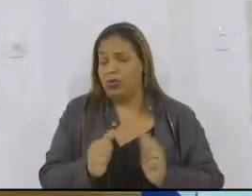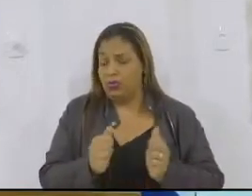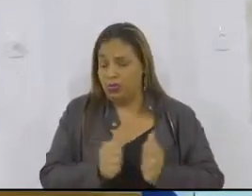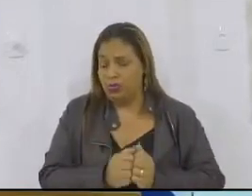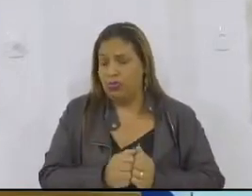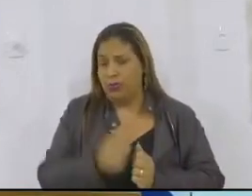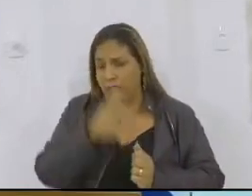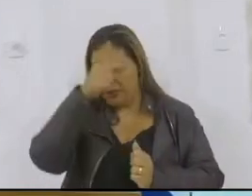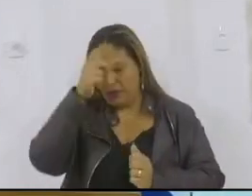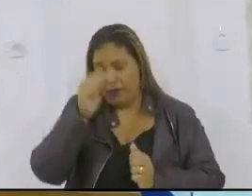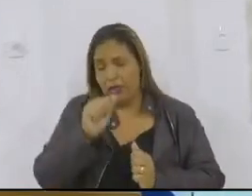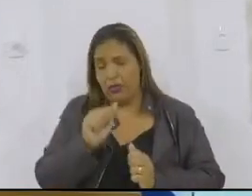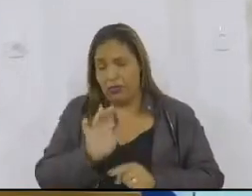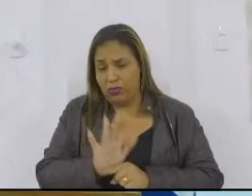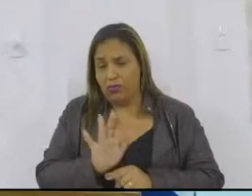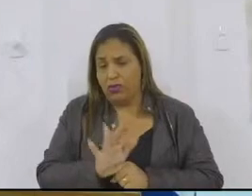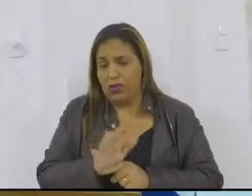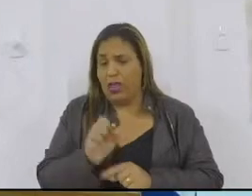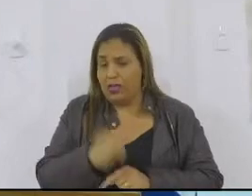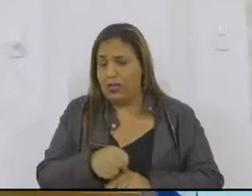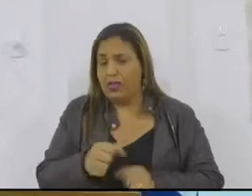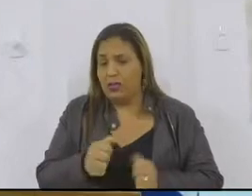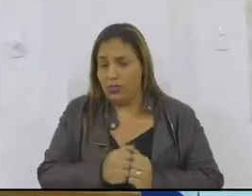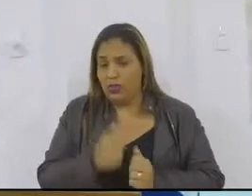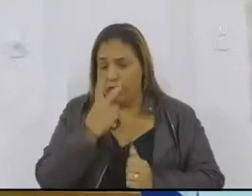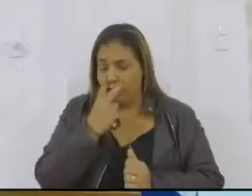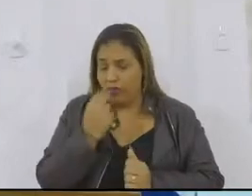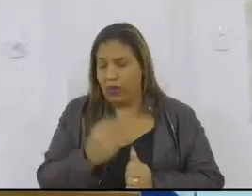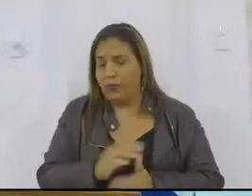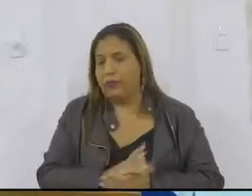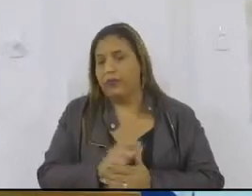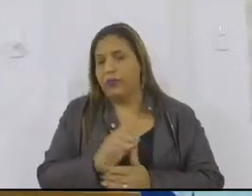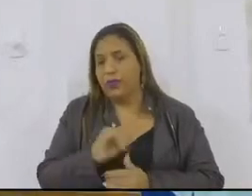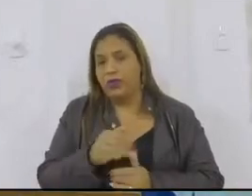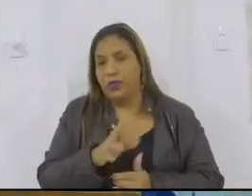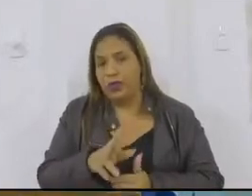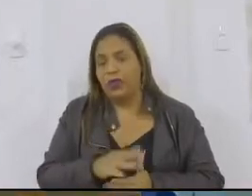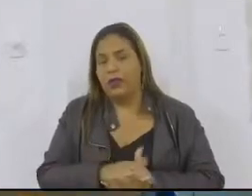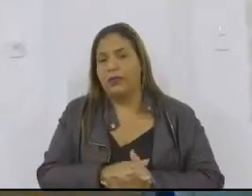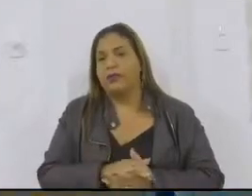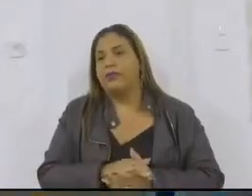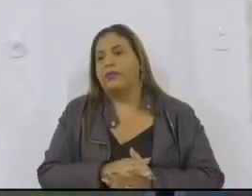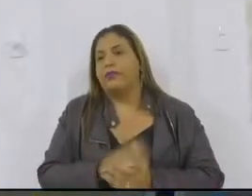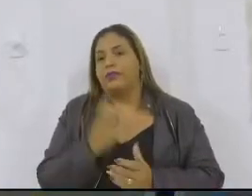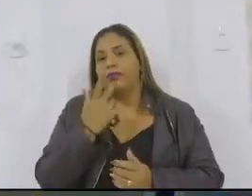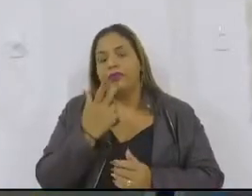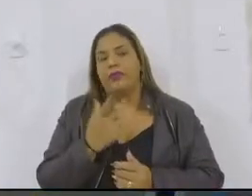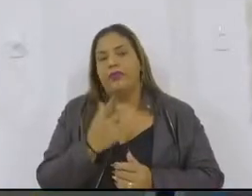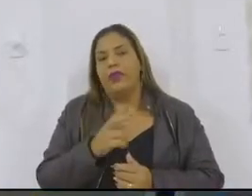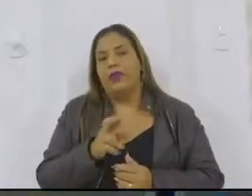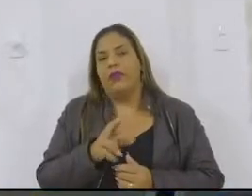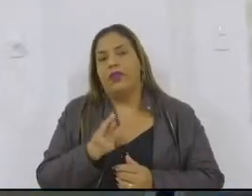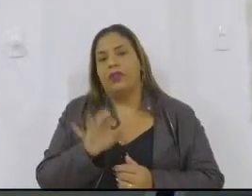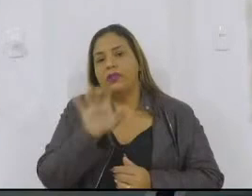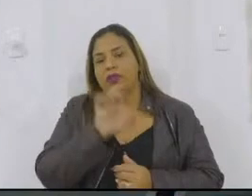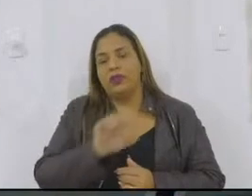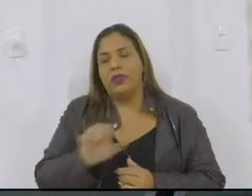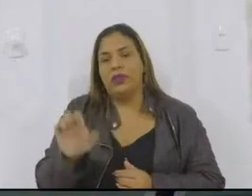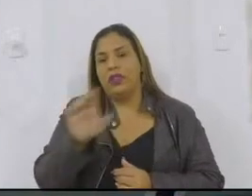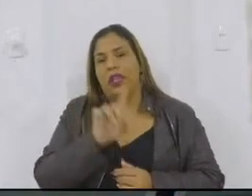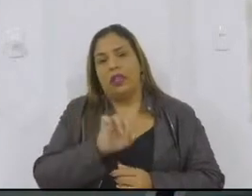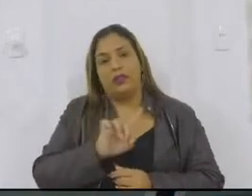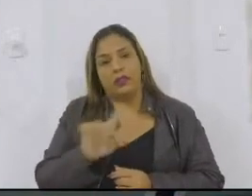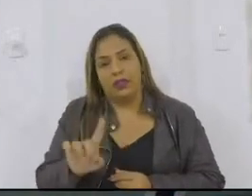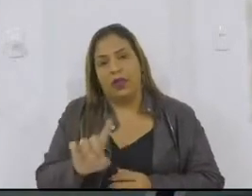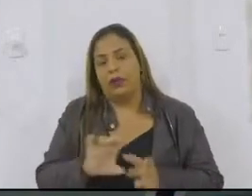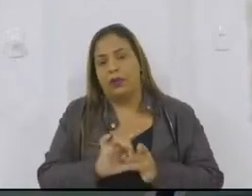repente, uma linha de transporte com esse pessoal. Até a parte, vereador. Ela realmente ela não é liderada pelo Estado. Ela é uma